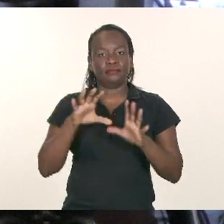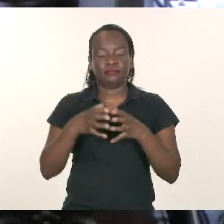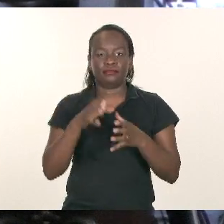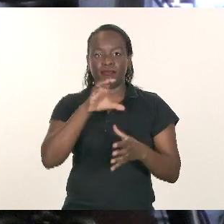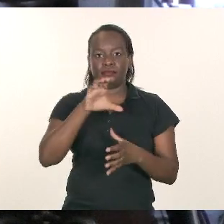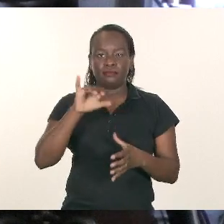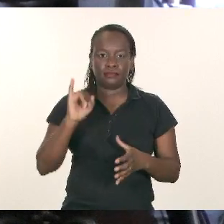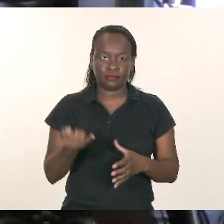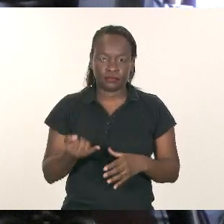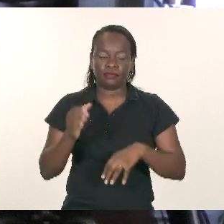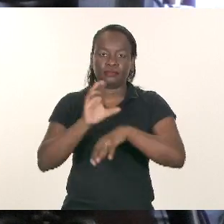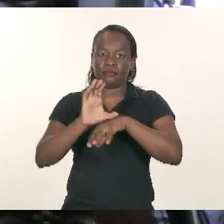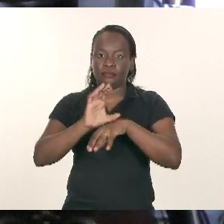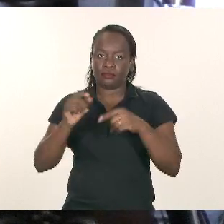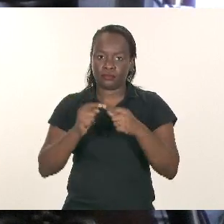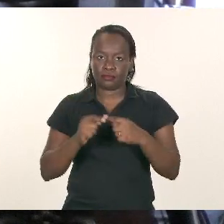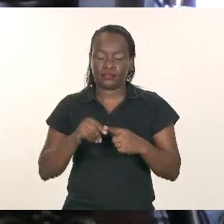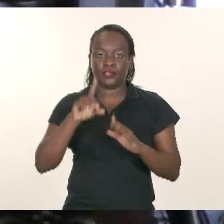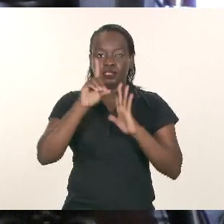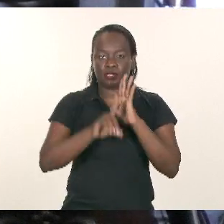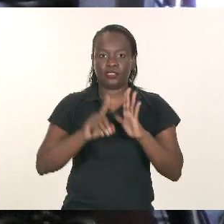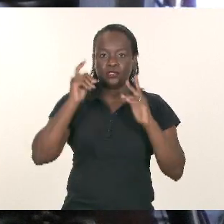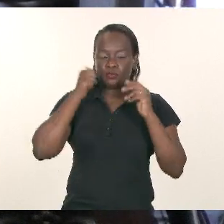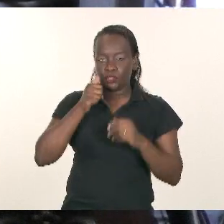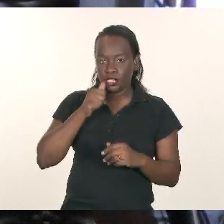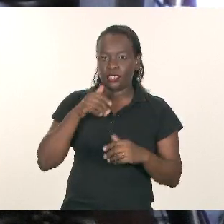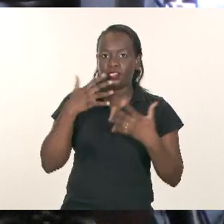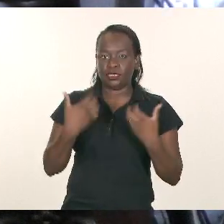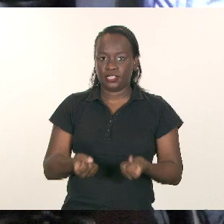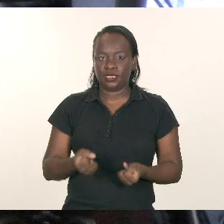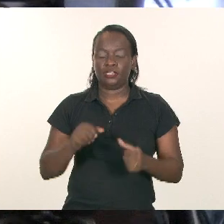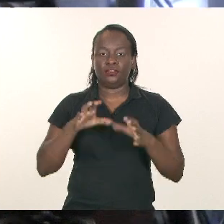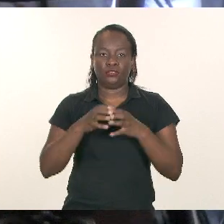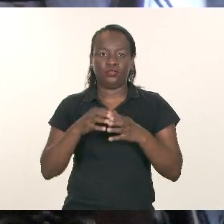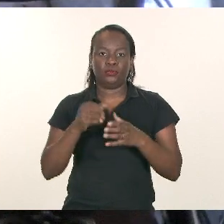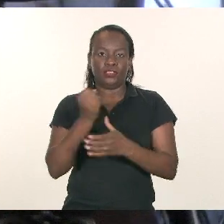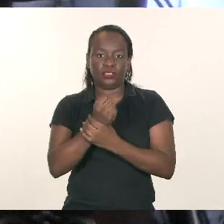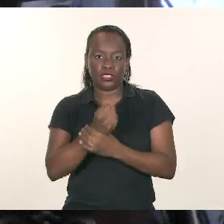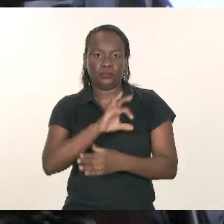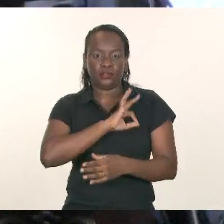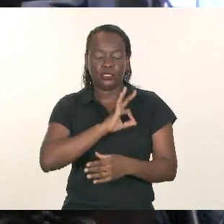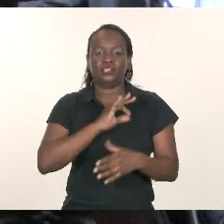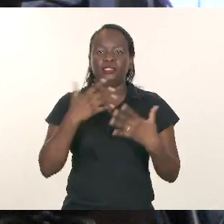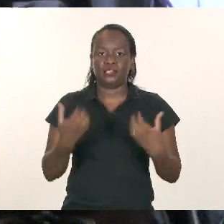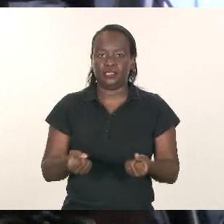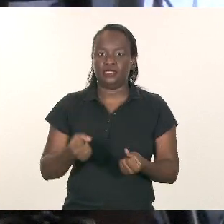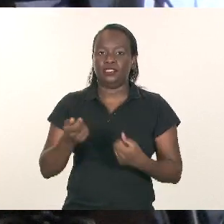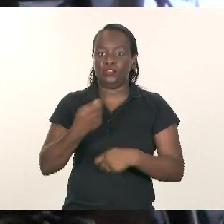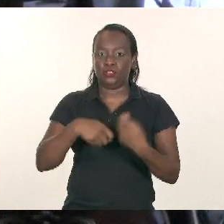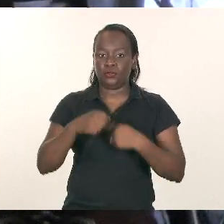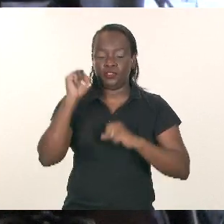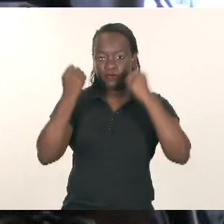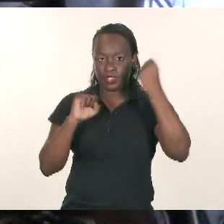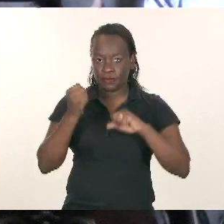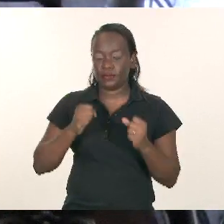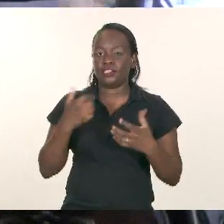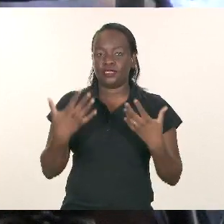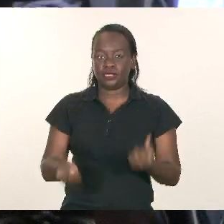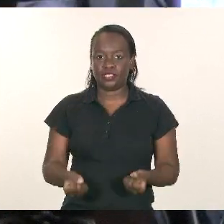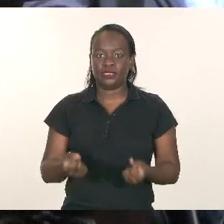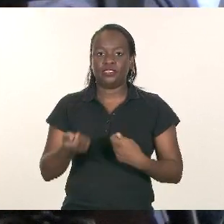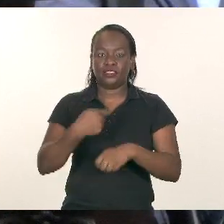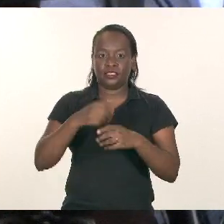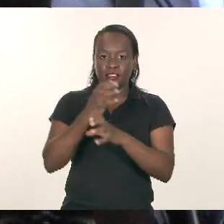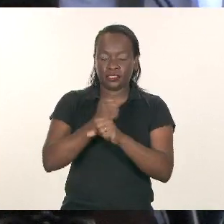de Constituição e Justiça pela constitucionalidade, defesa dos direitos da mulher, favorável. De segurança pública, assunto de polícia, favorável. De economia, indústria e comércio, favorável. De orçamento,